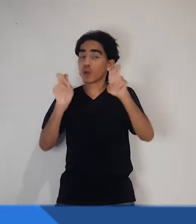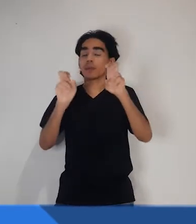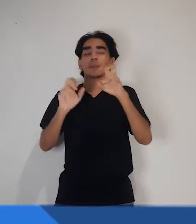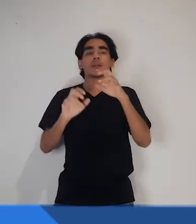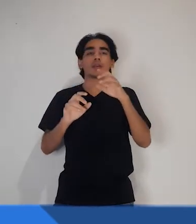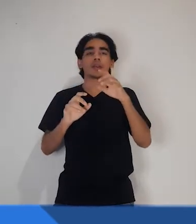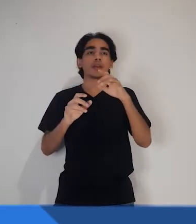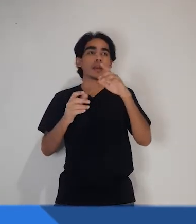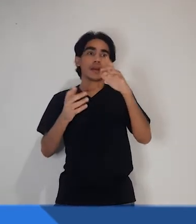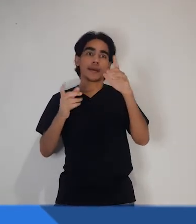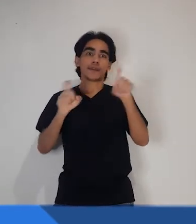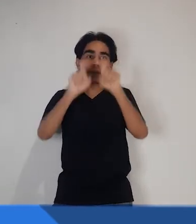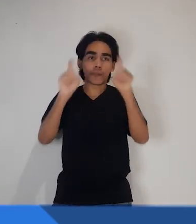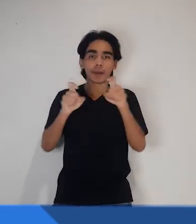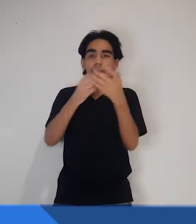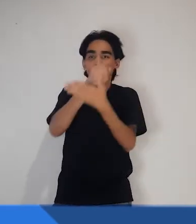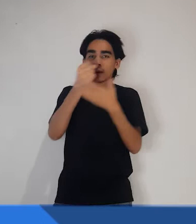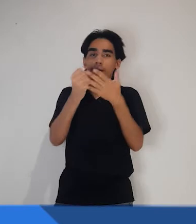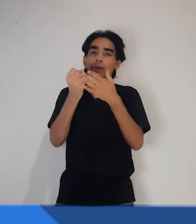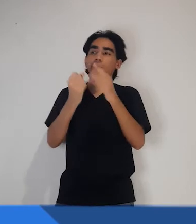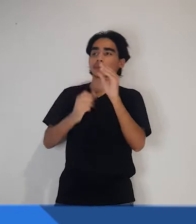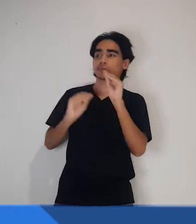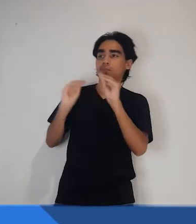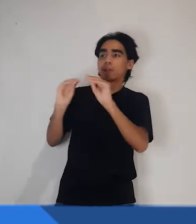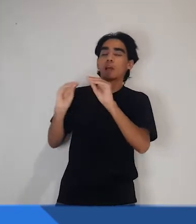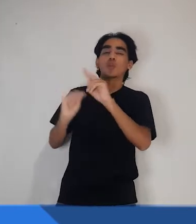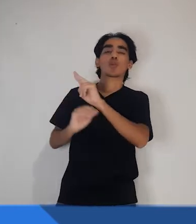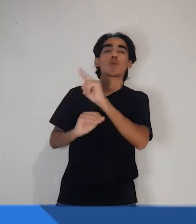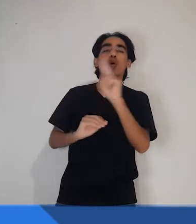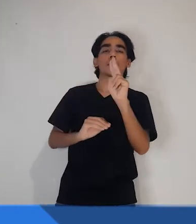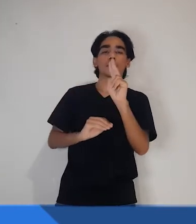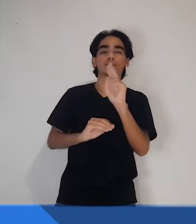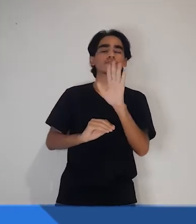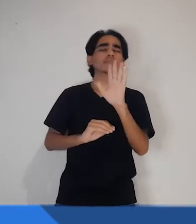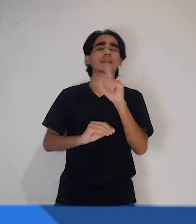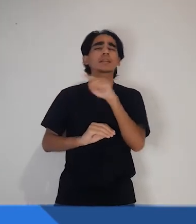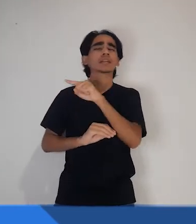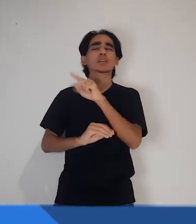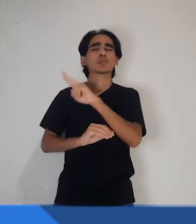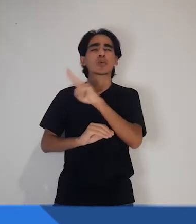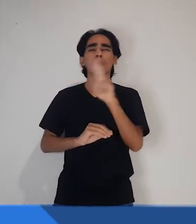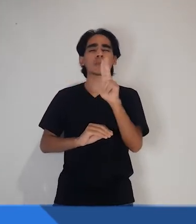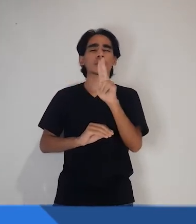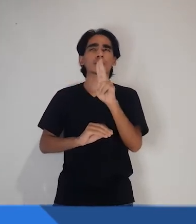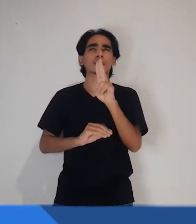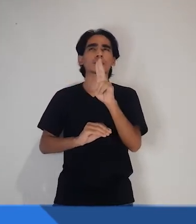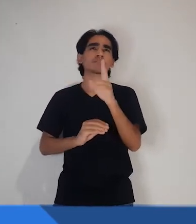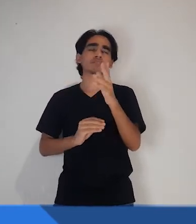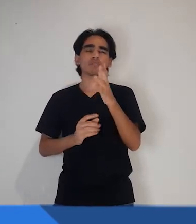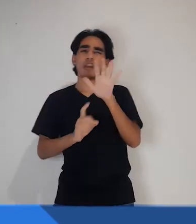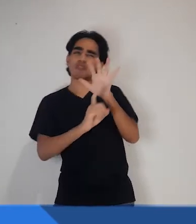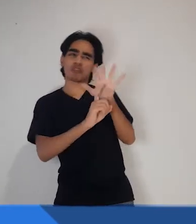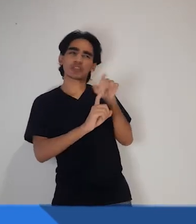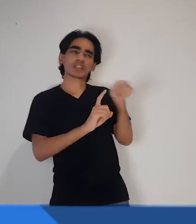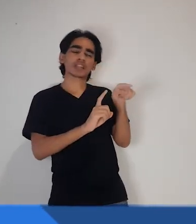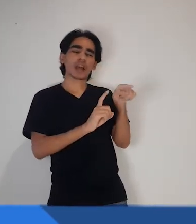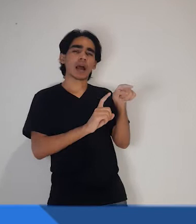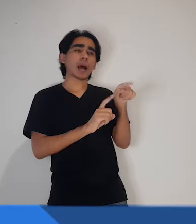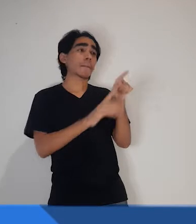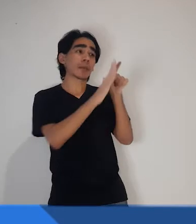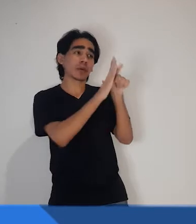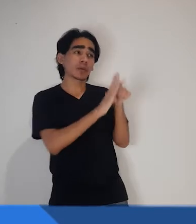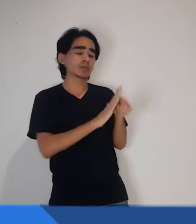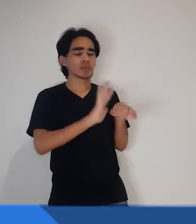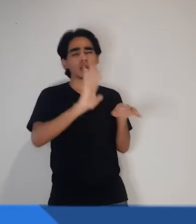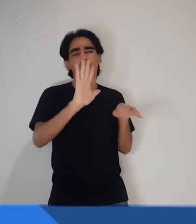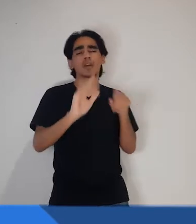gente acabou de criar e dá um nome para ela. Esse nome aqui ele não reflete na questão, ele é só um nome